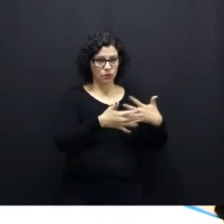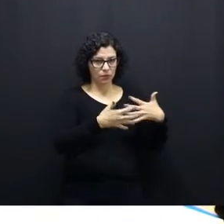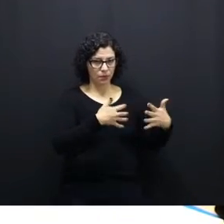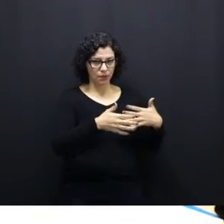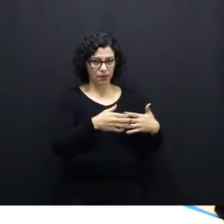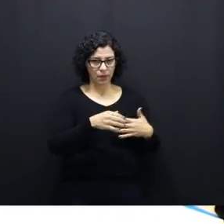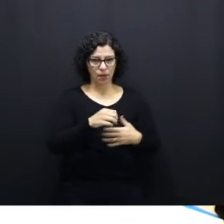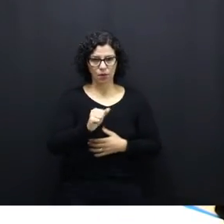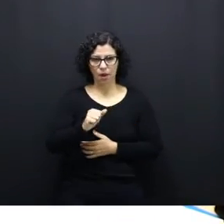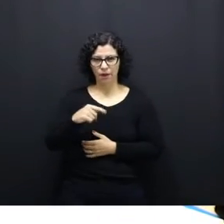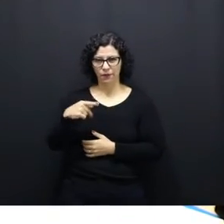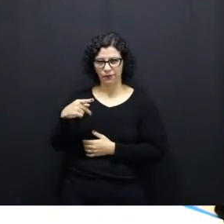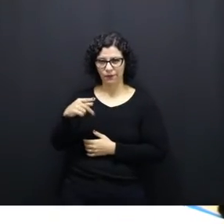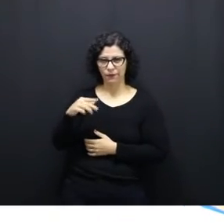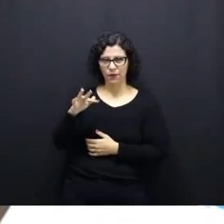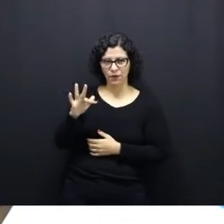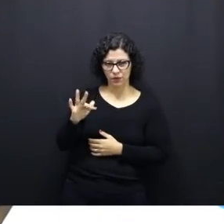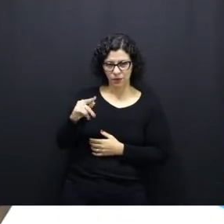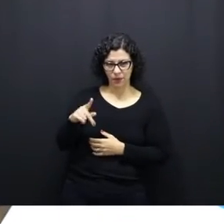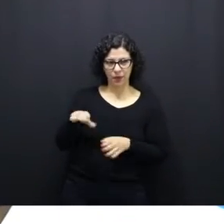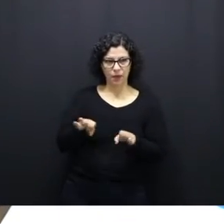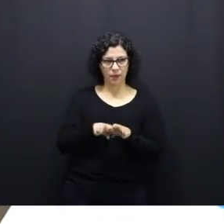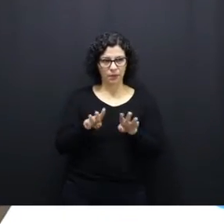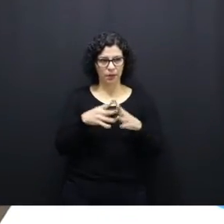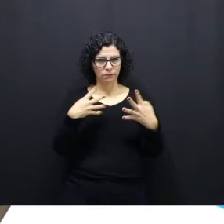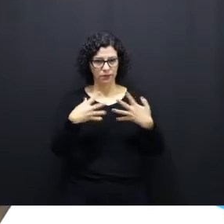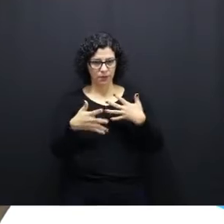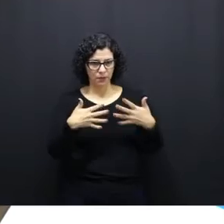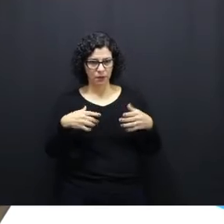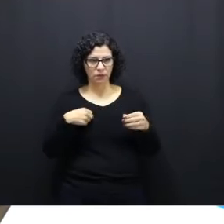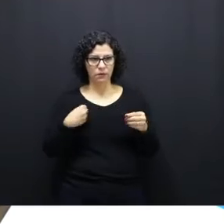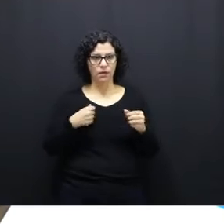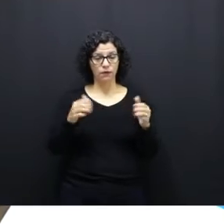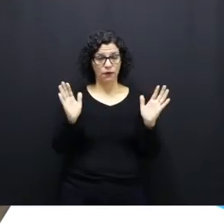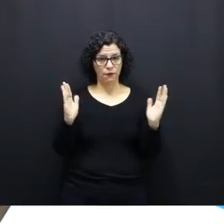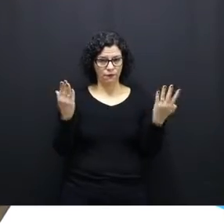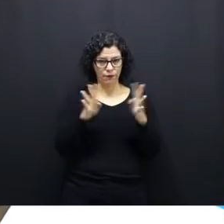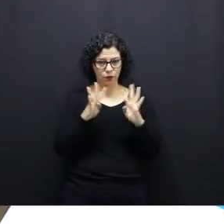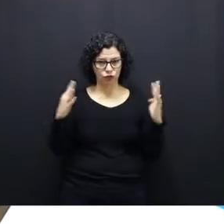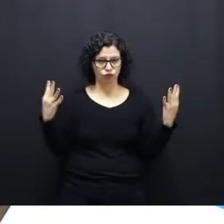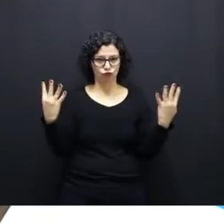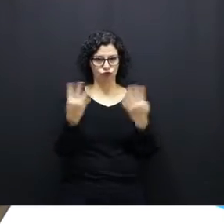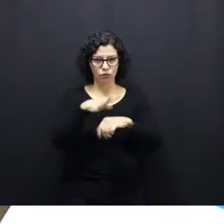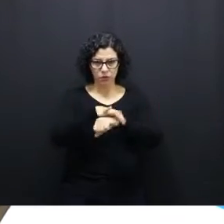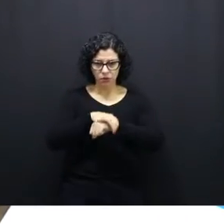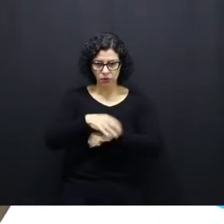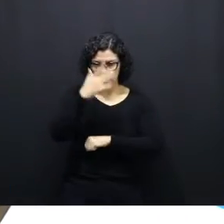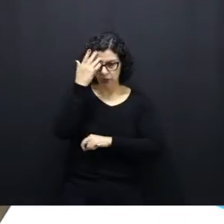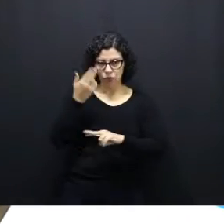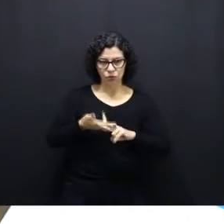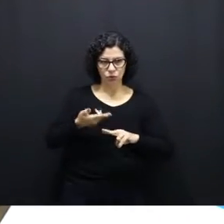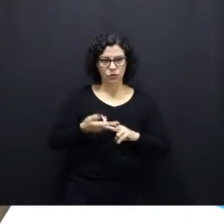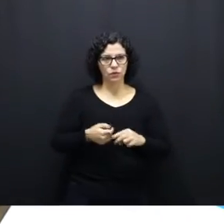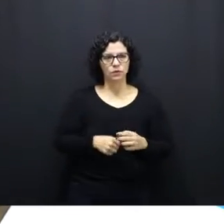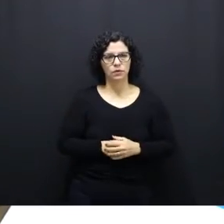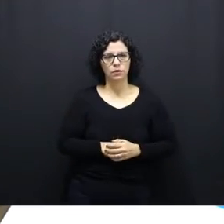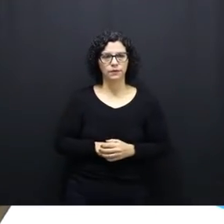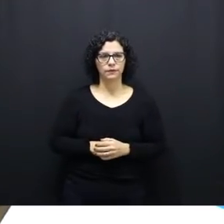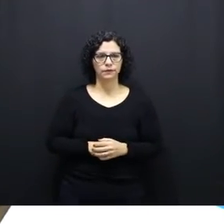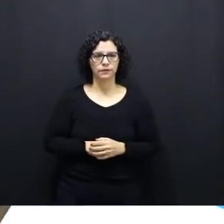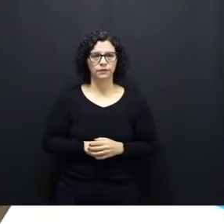eram terminal aberto cheio de grade e agora está fechado tem mais segurança para os usuários